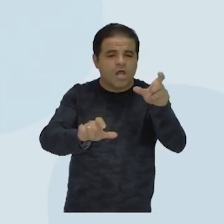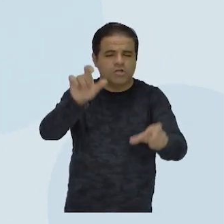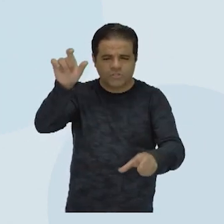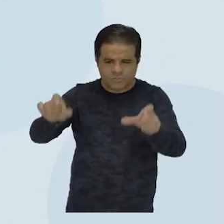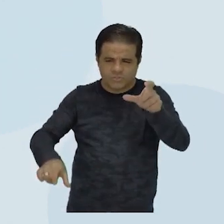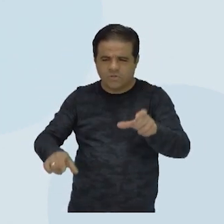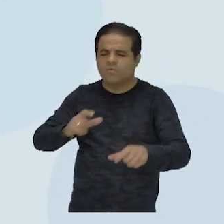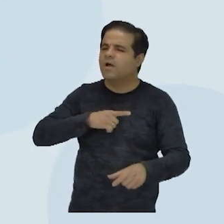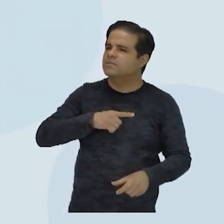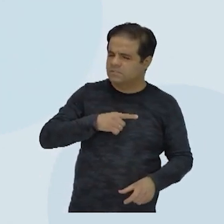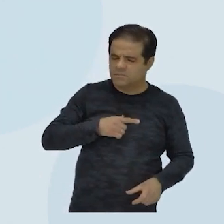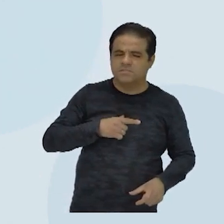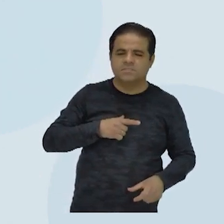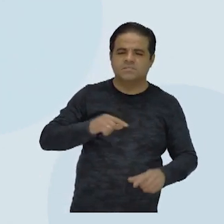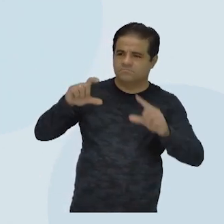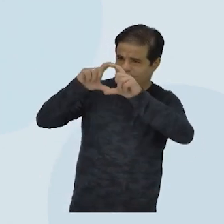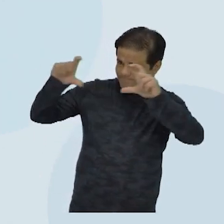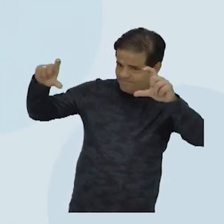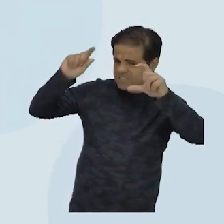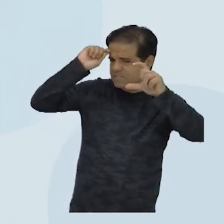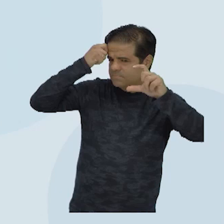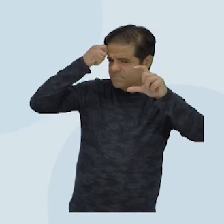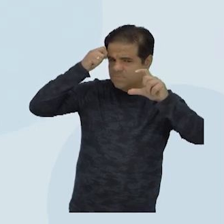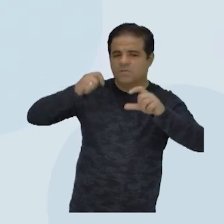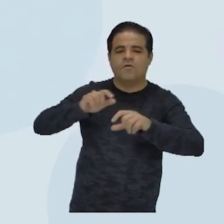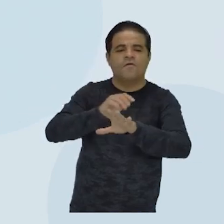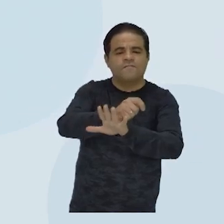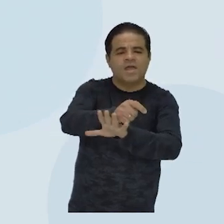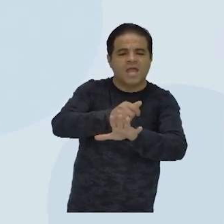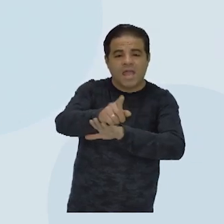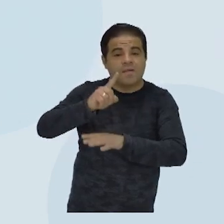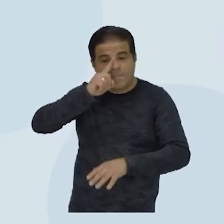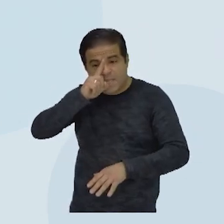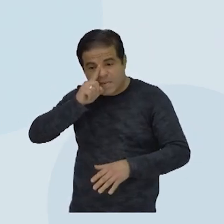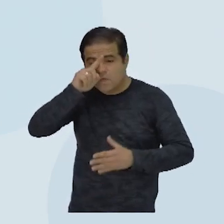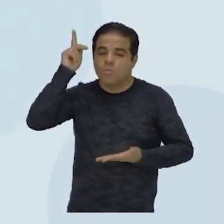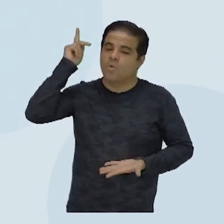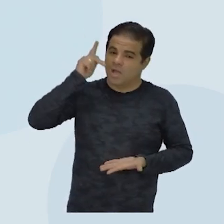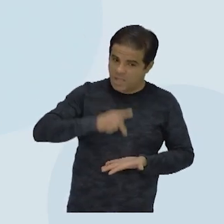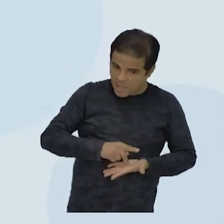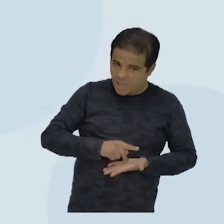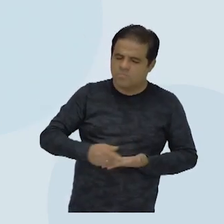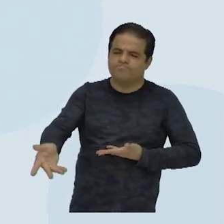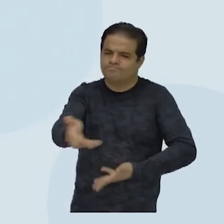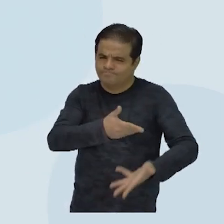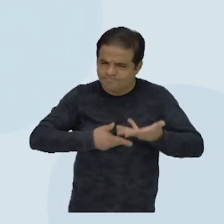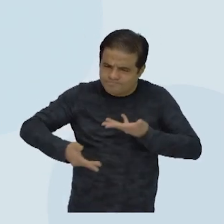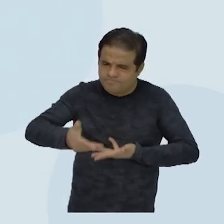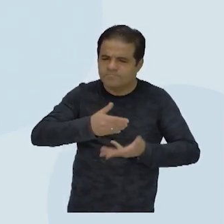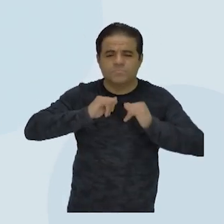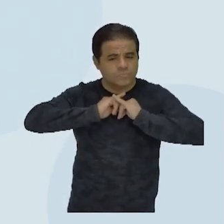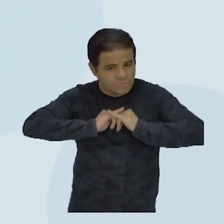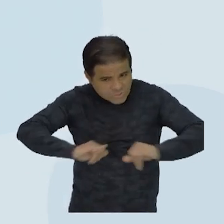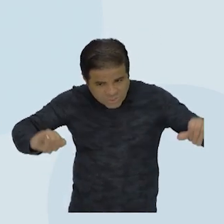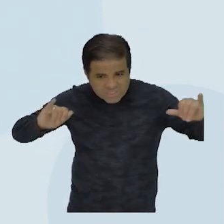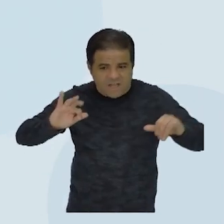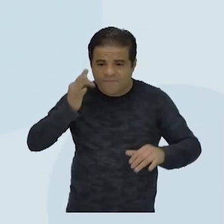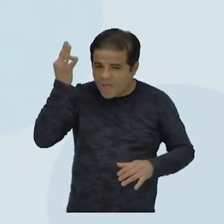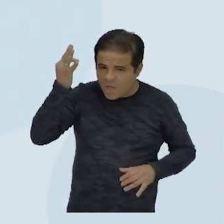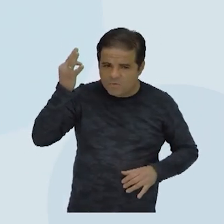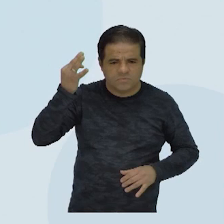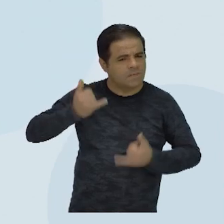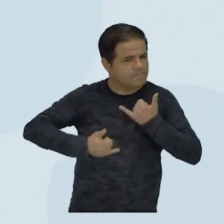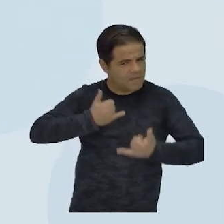Então, temos aí uma tarja preta escrita fake news, perigo real. Compartilhar notícia falsa não é